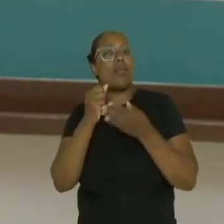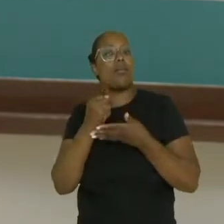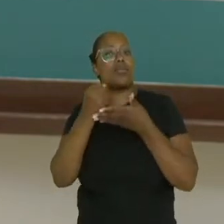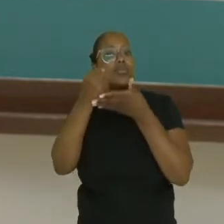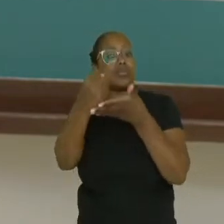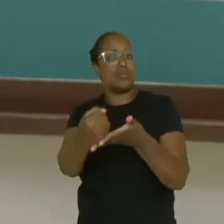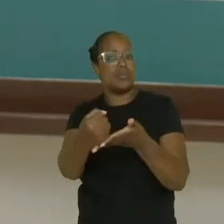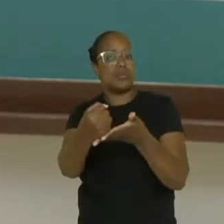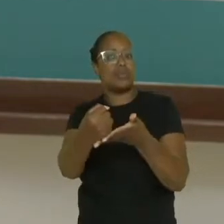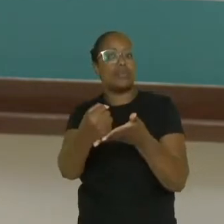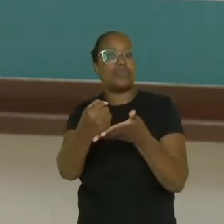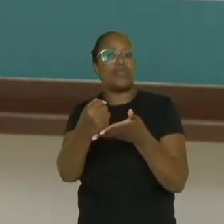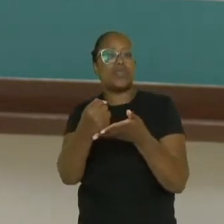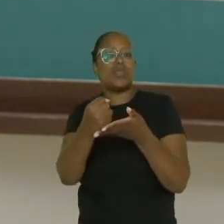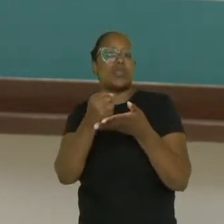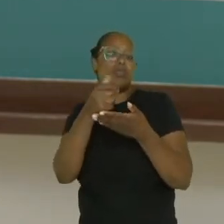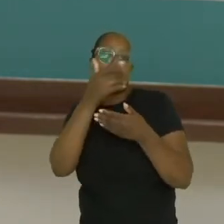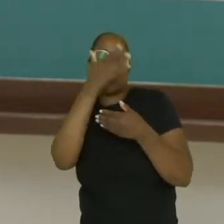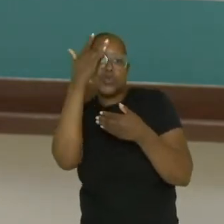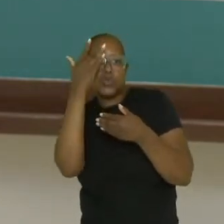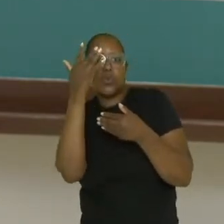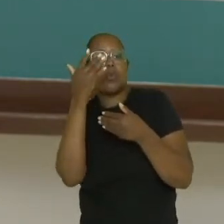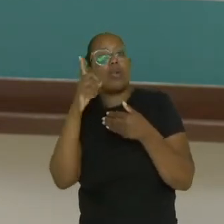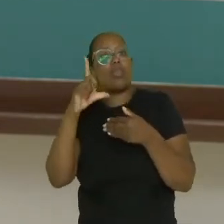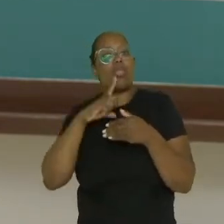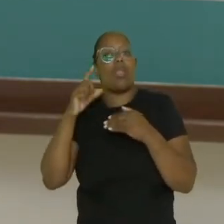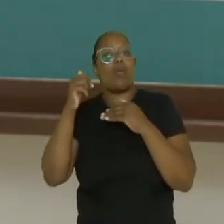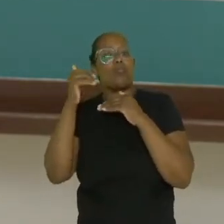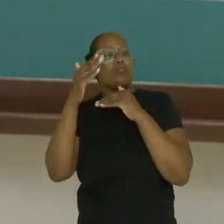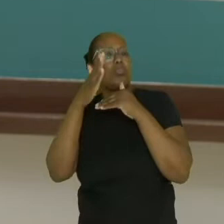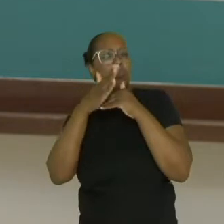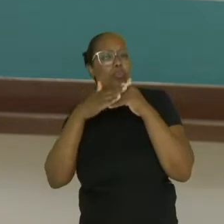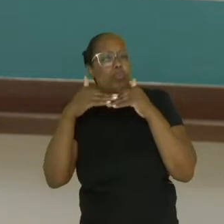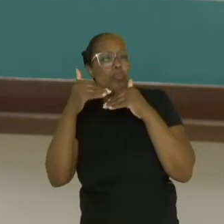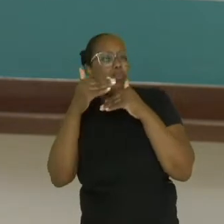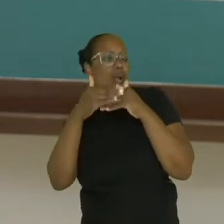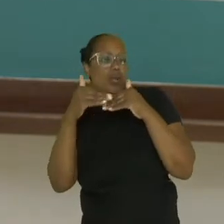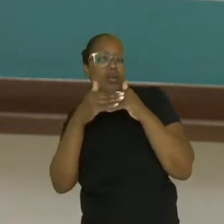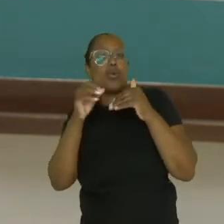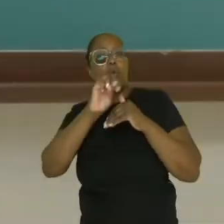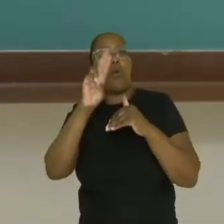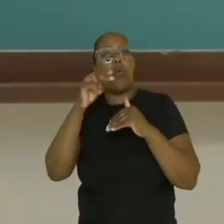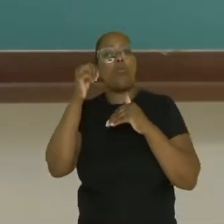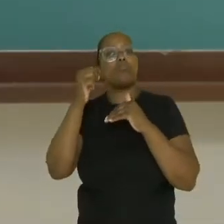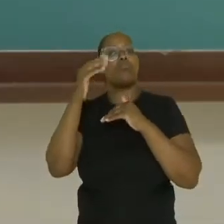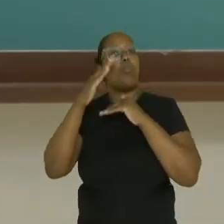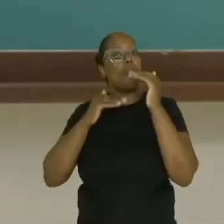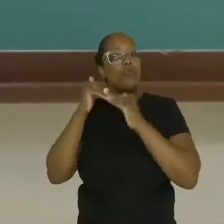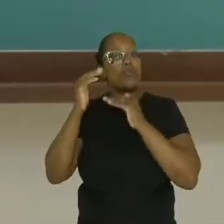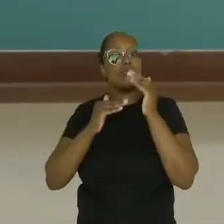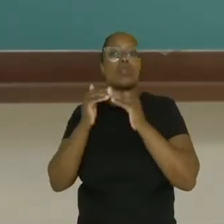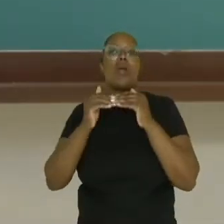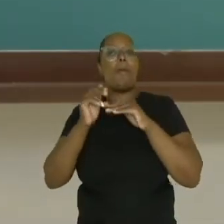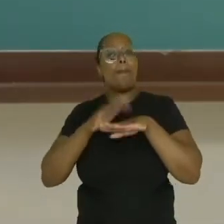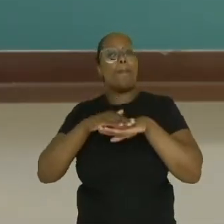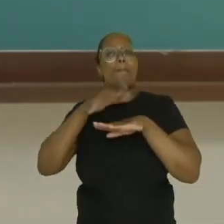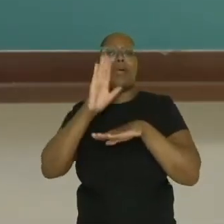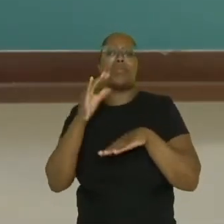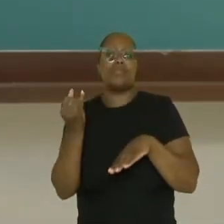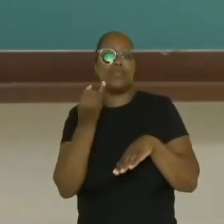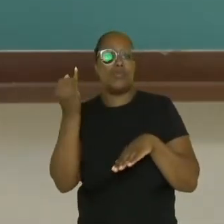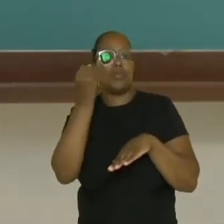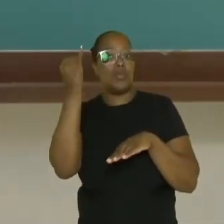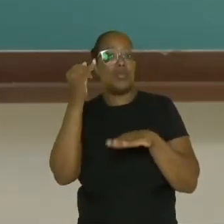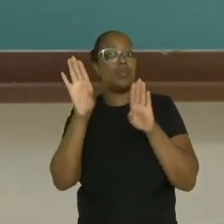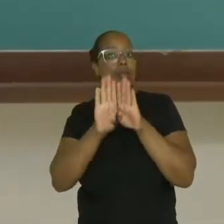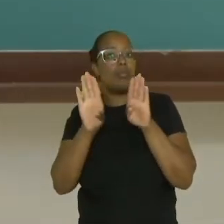momento para um apreciador uma experiência jamais vivida. As cores também marcam